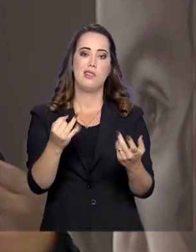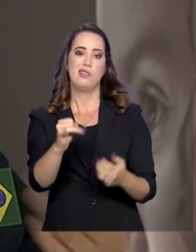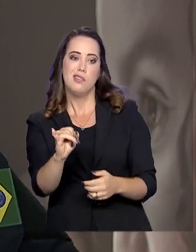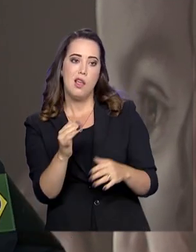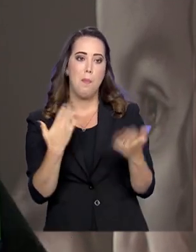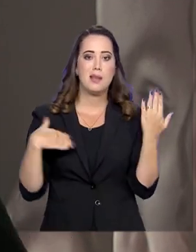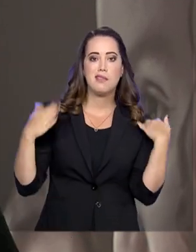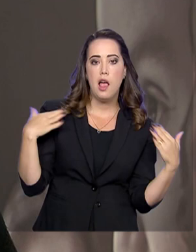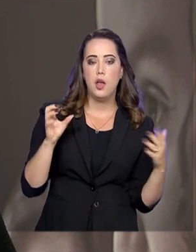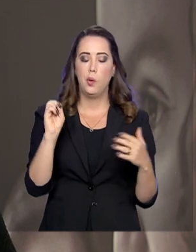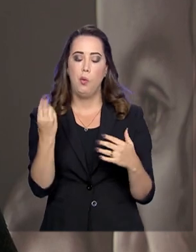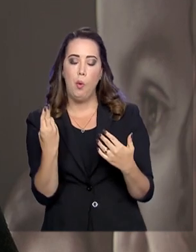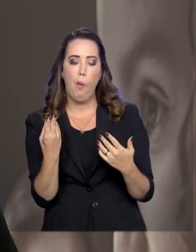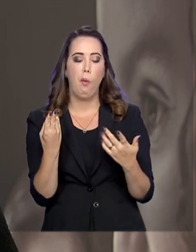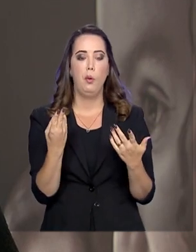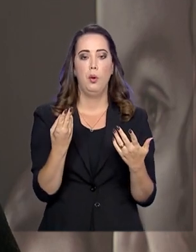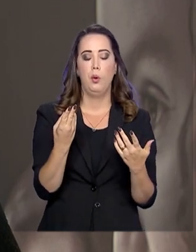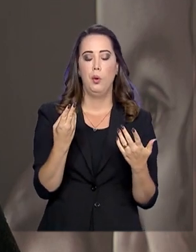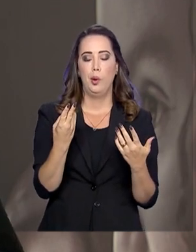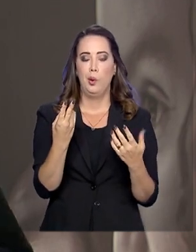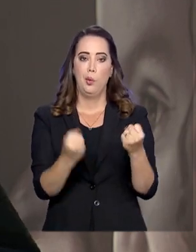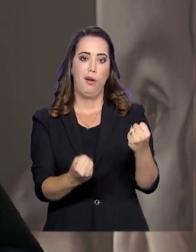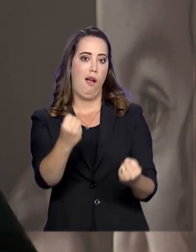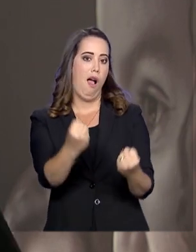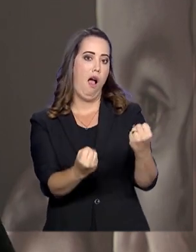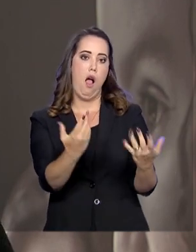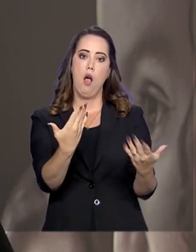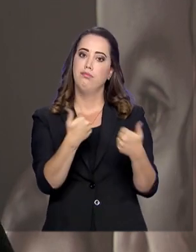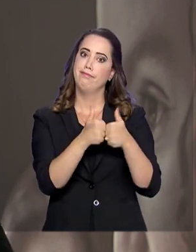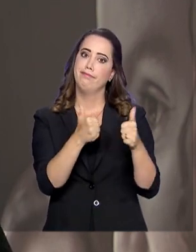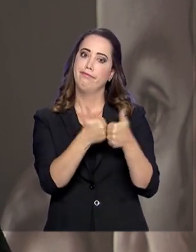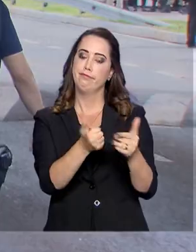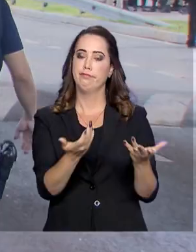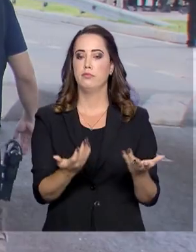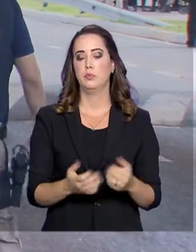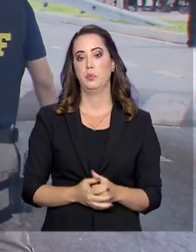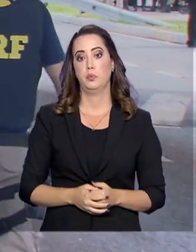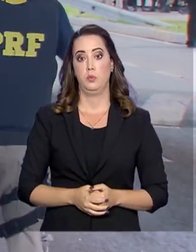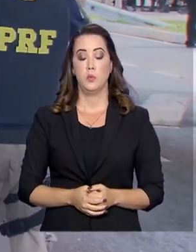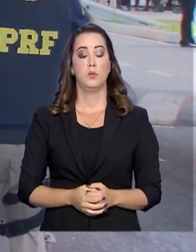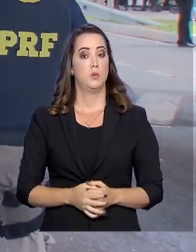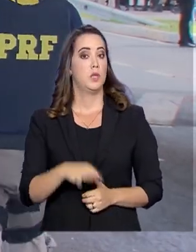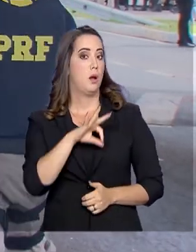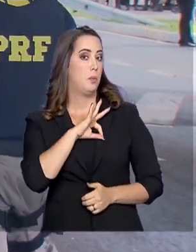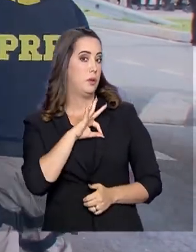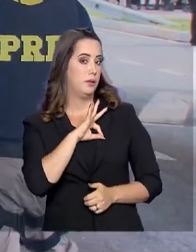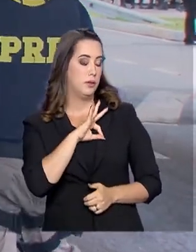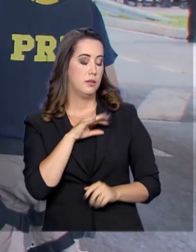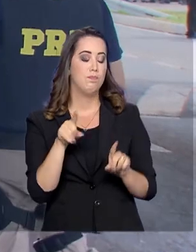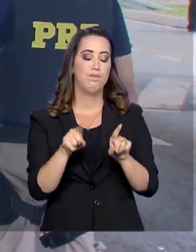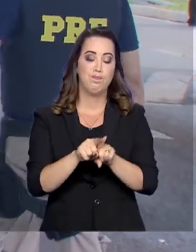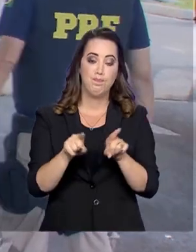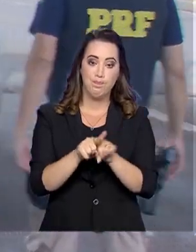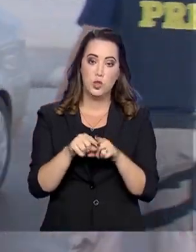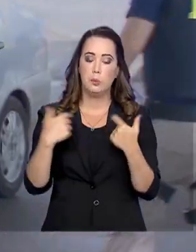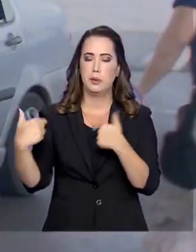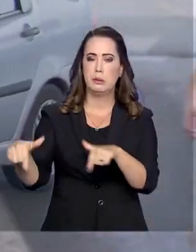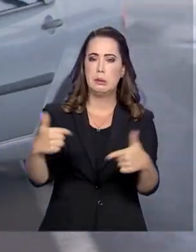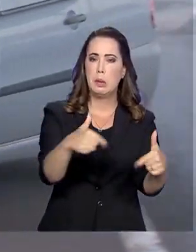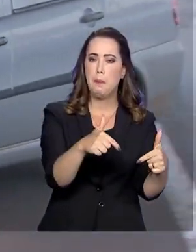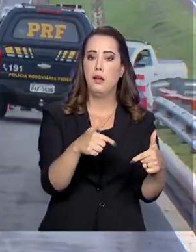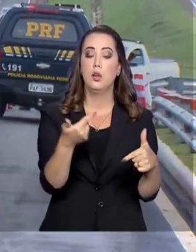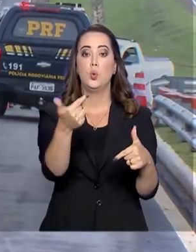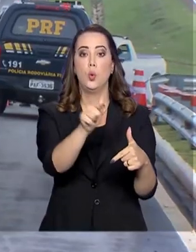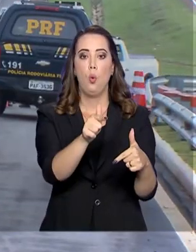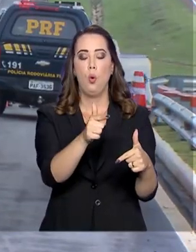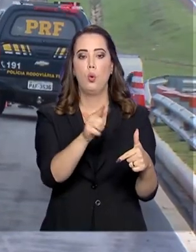de passeio, seja um veículo de transporte de cargas ou de passageiros. A Polícia Rodoviária Federal também atua em outras